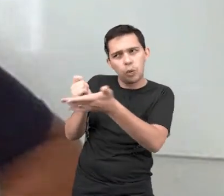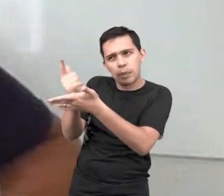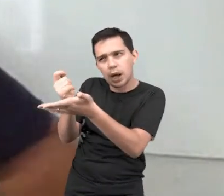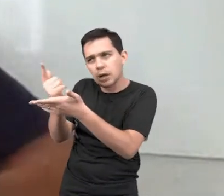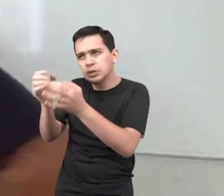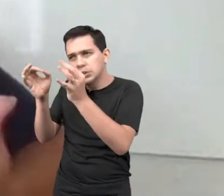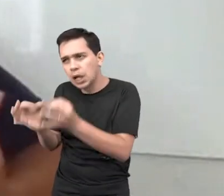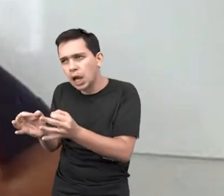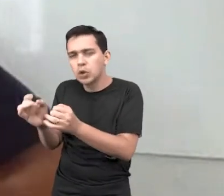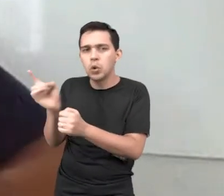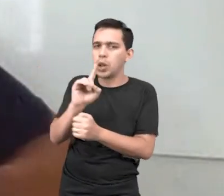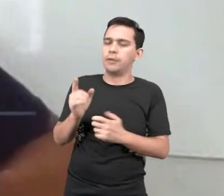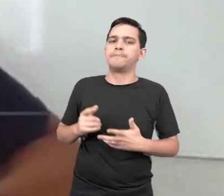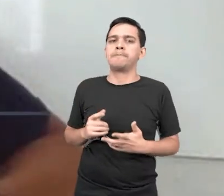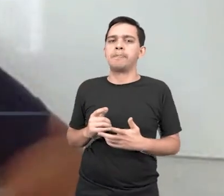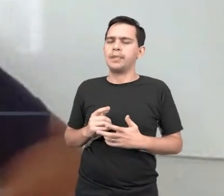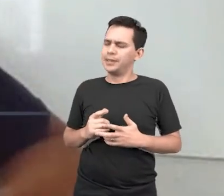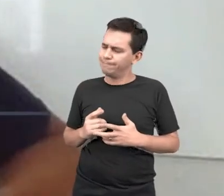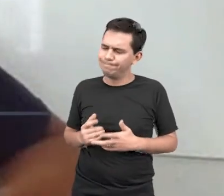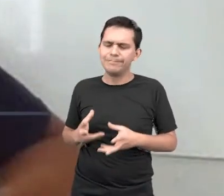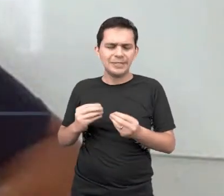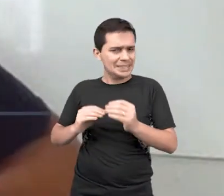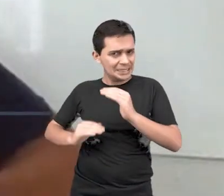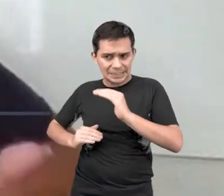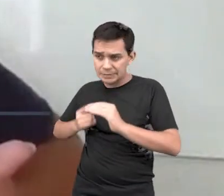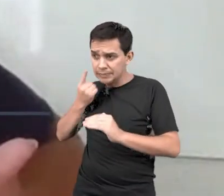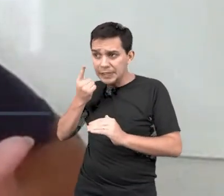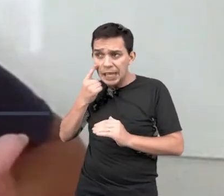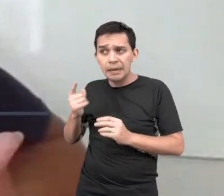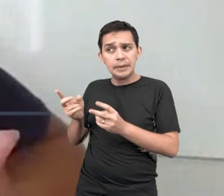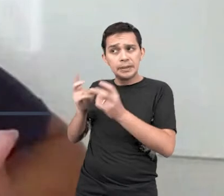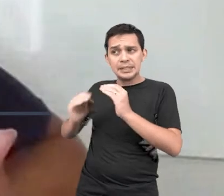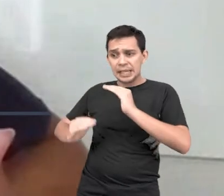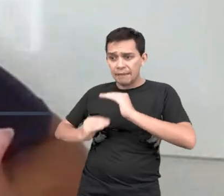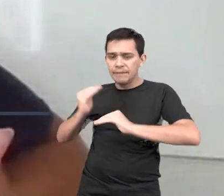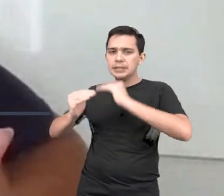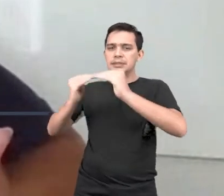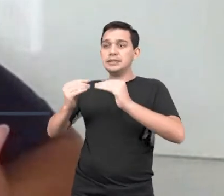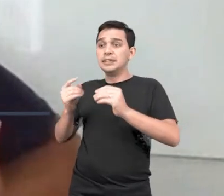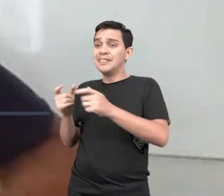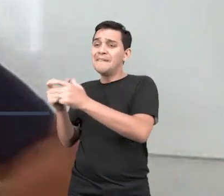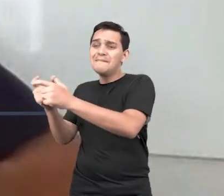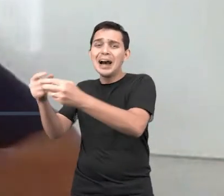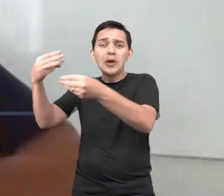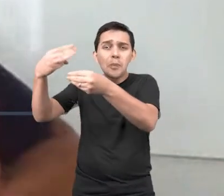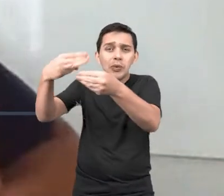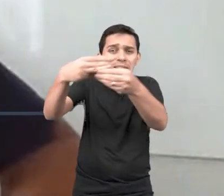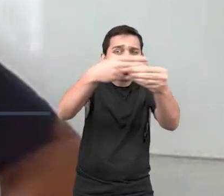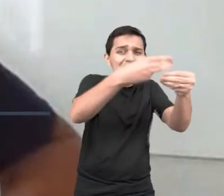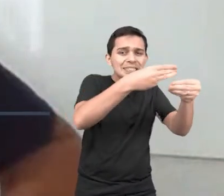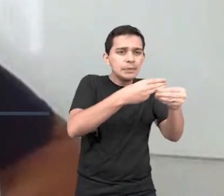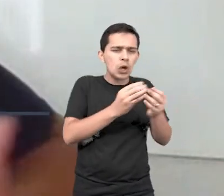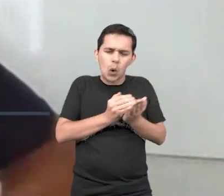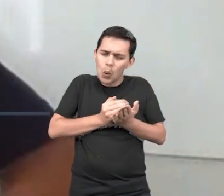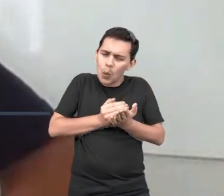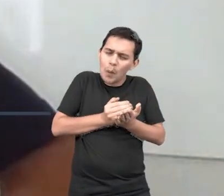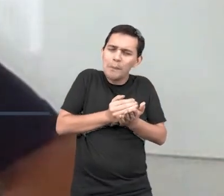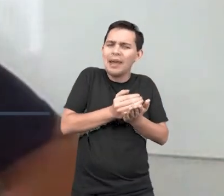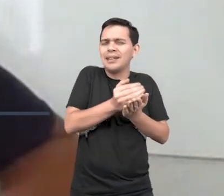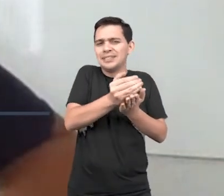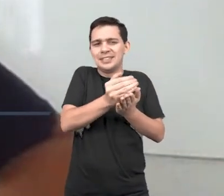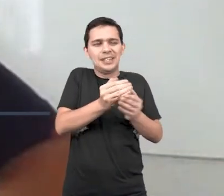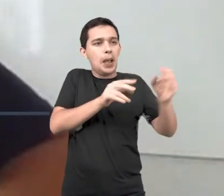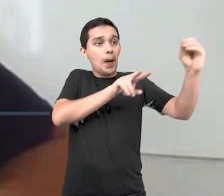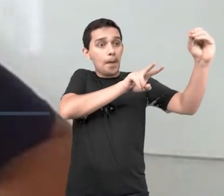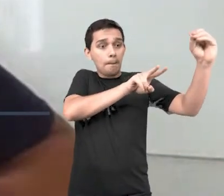É muito comum que se avance, muitas vezes a gente assiste que os municípios, né, de fato, iniciem